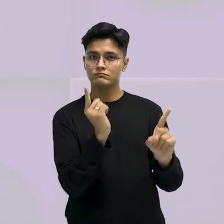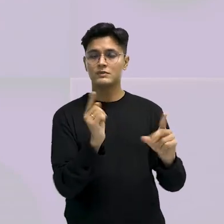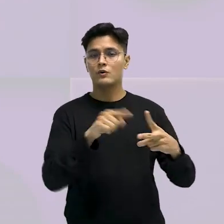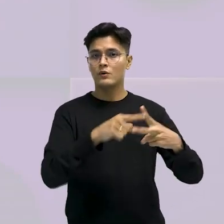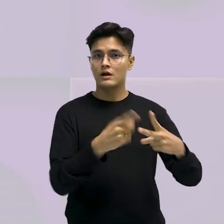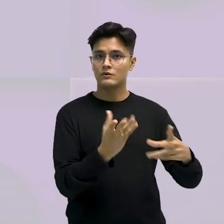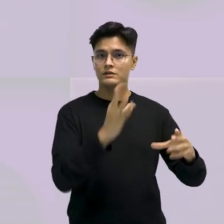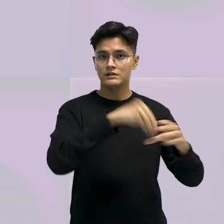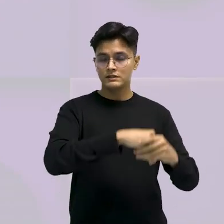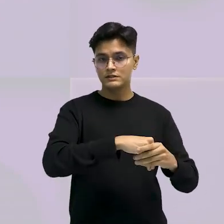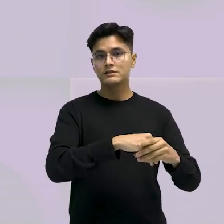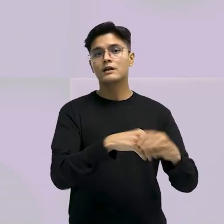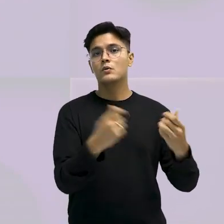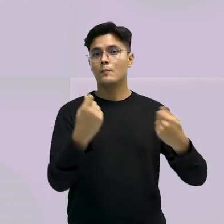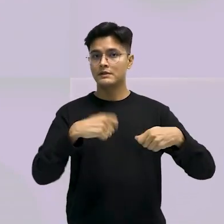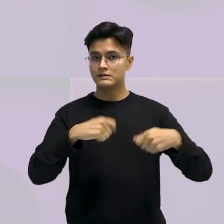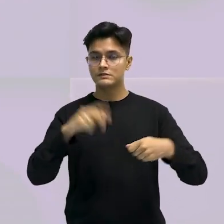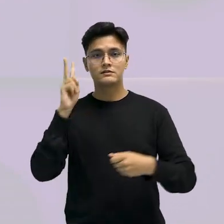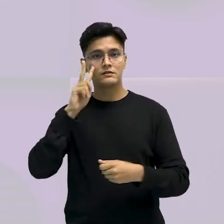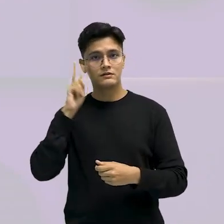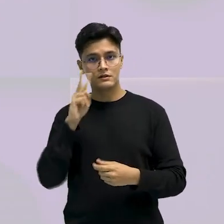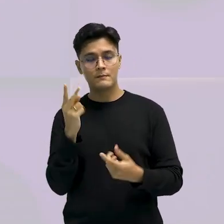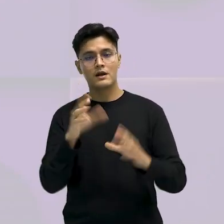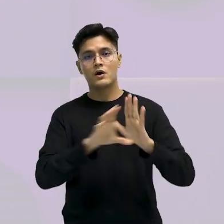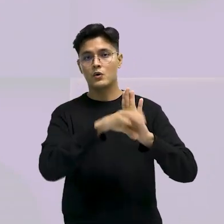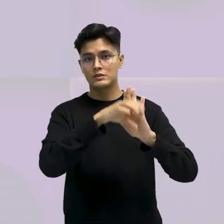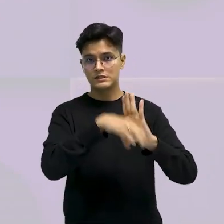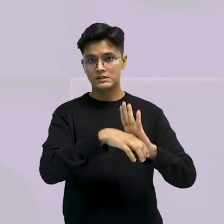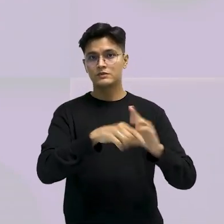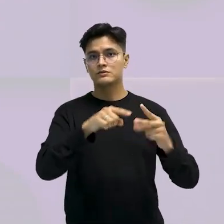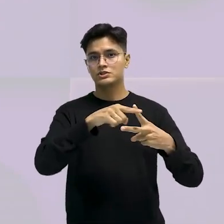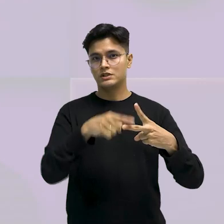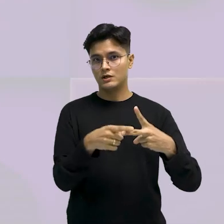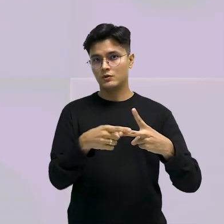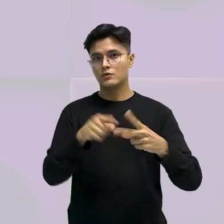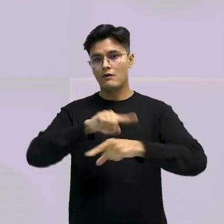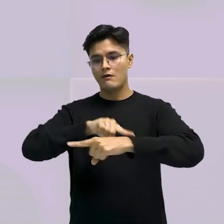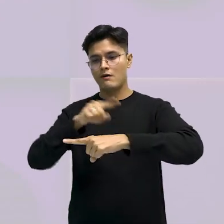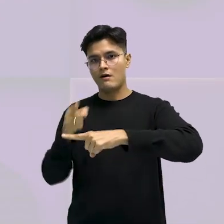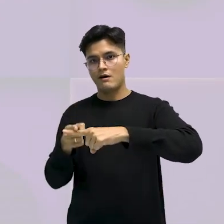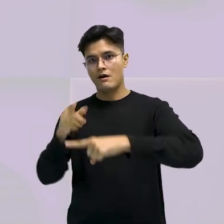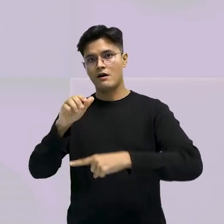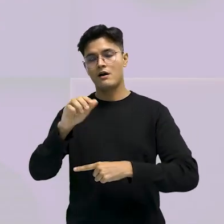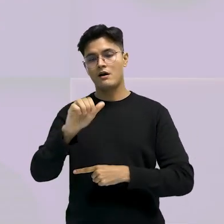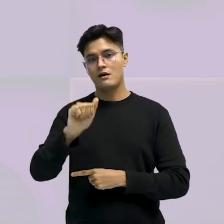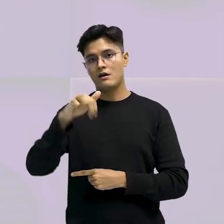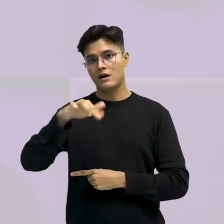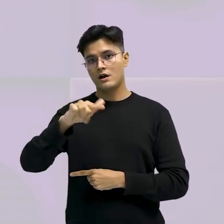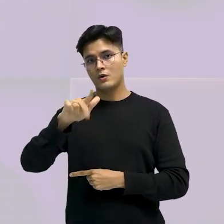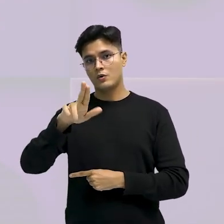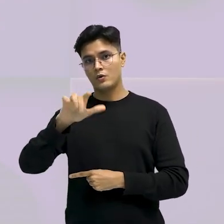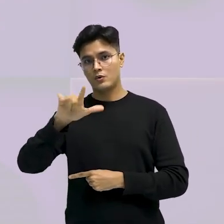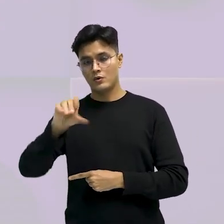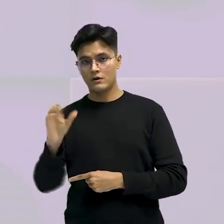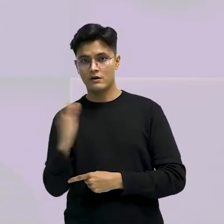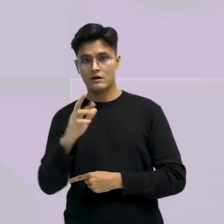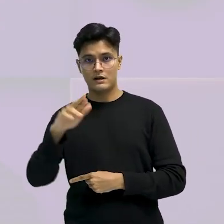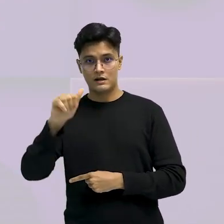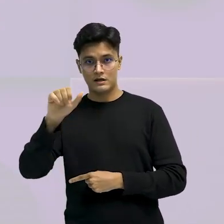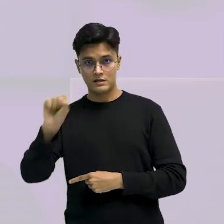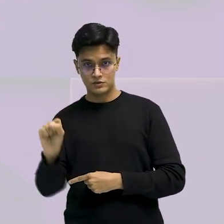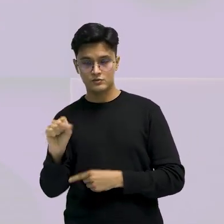aí recorrer aos conceitos de ângulo raso, né? Então, para tudo isso, a gente precisa da definição. E a